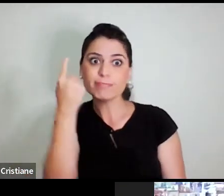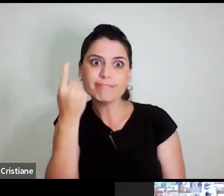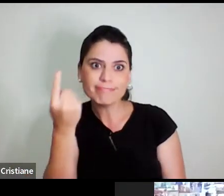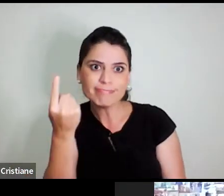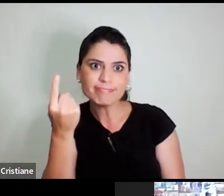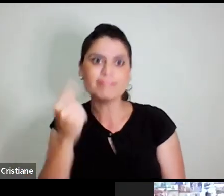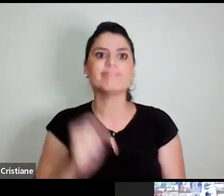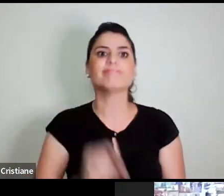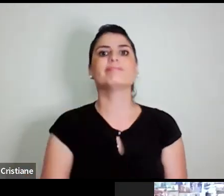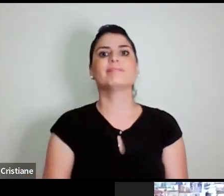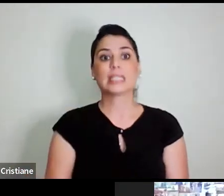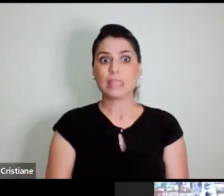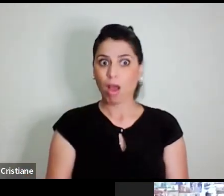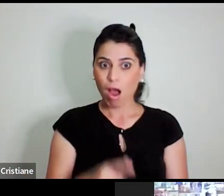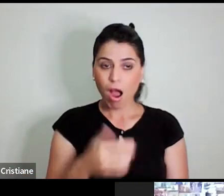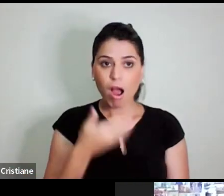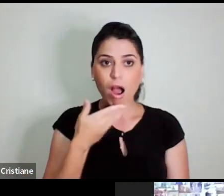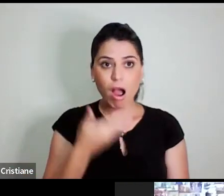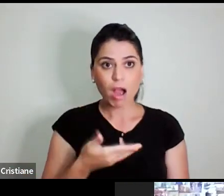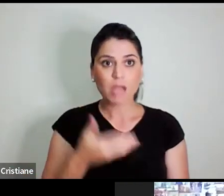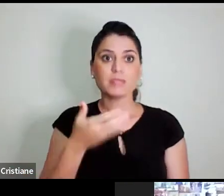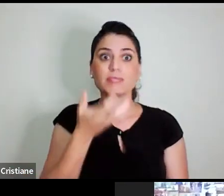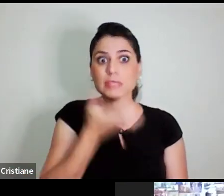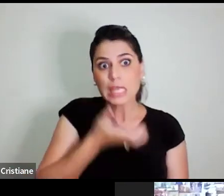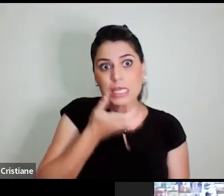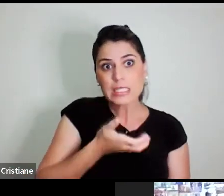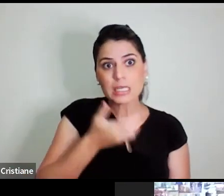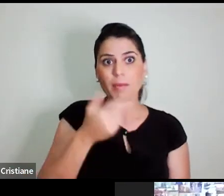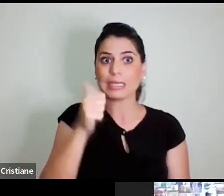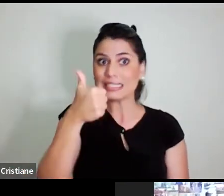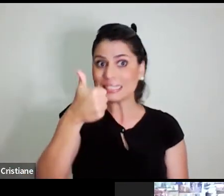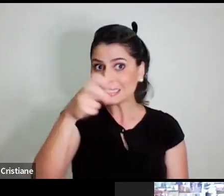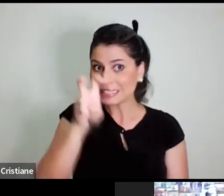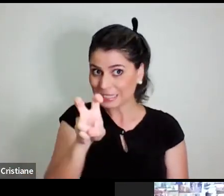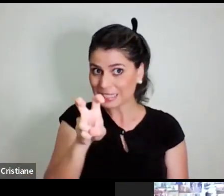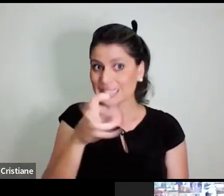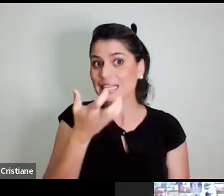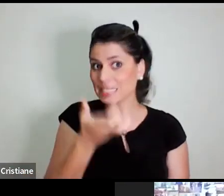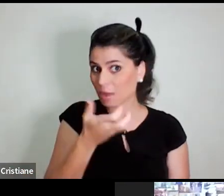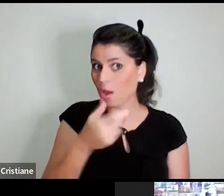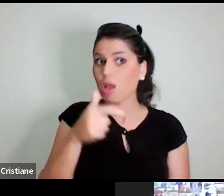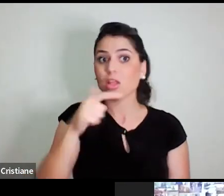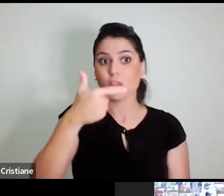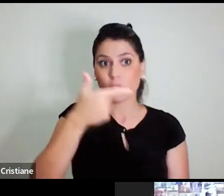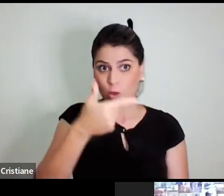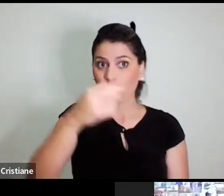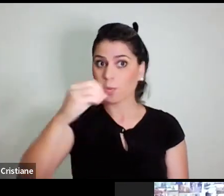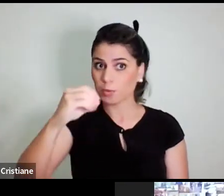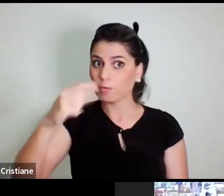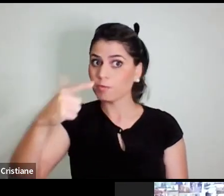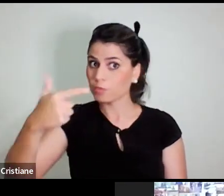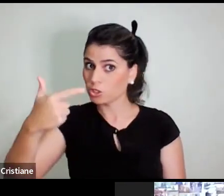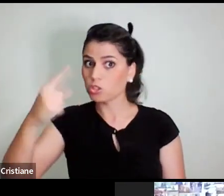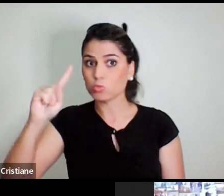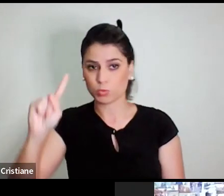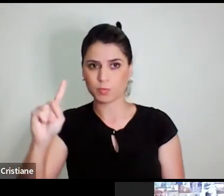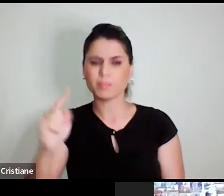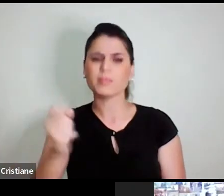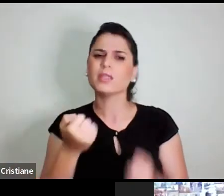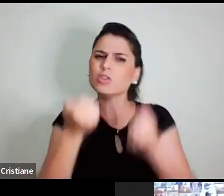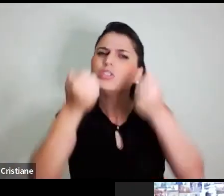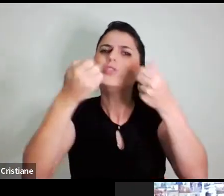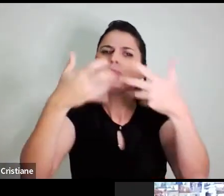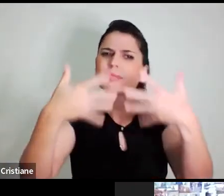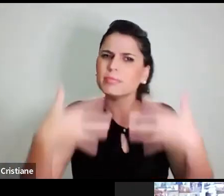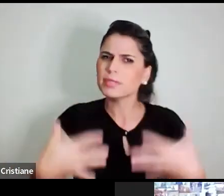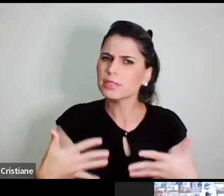15 de dezembro de 2021. 15 de dezembro, agora, de 2021. Agora, Conta para nós, Nazaré,